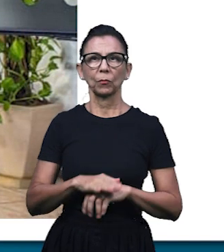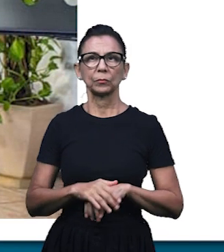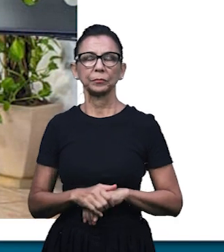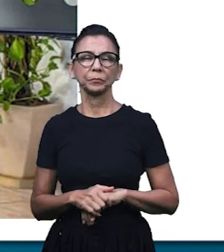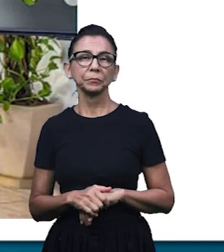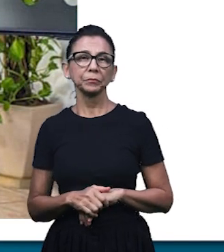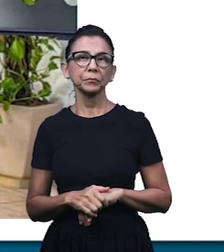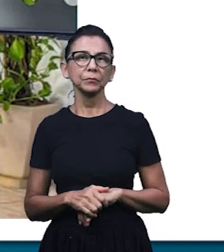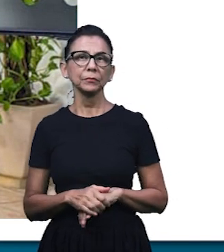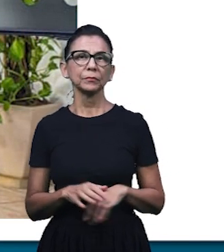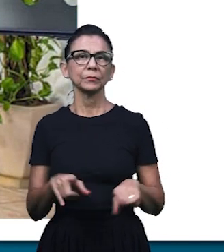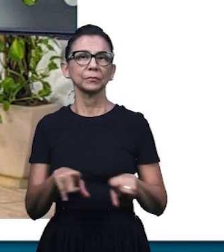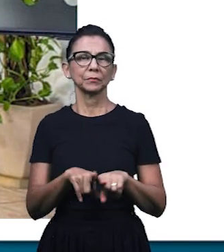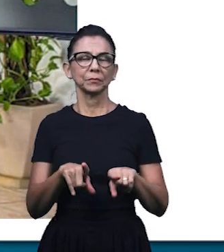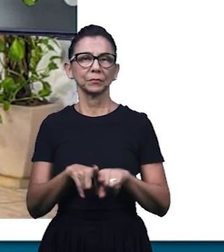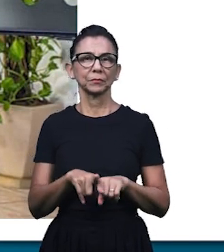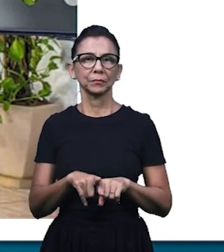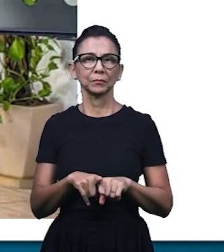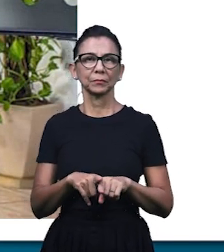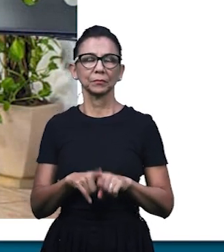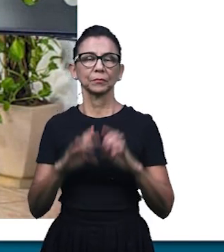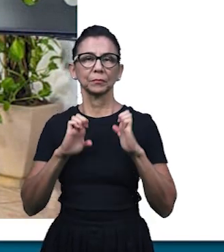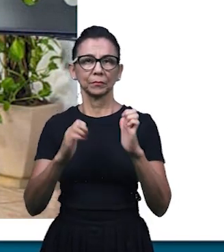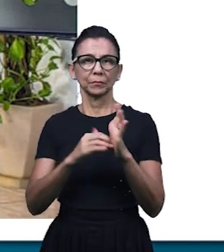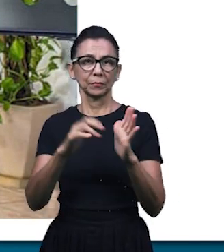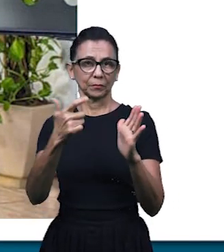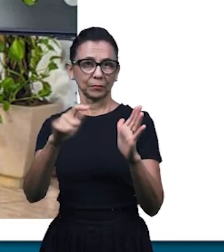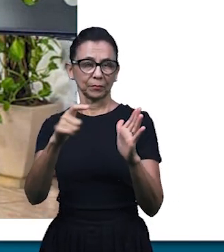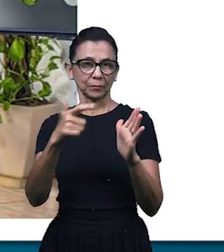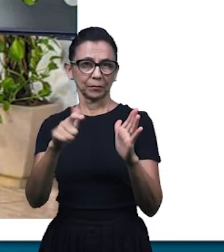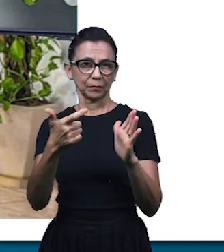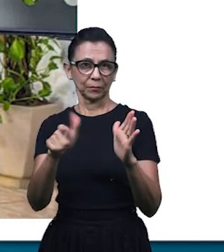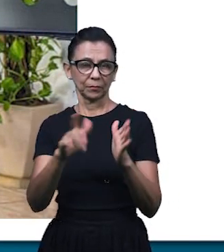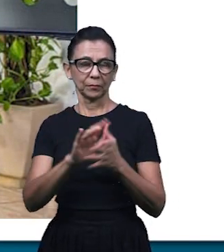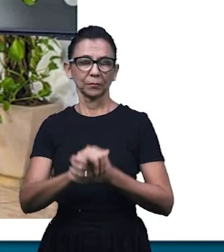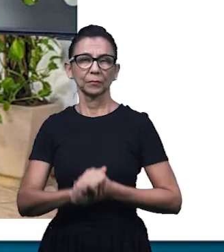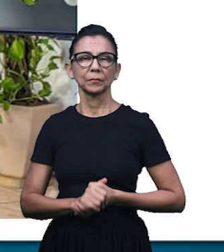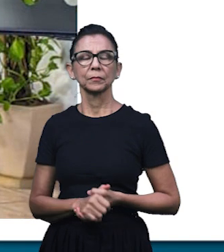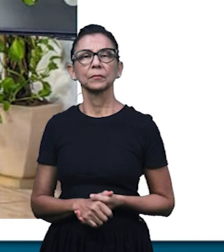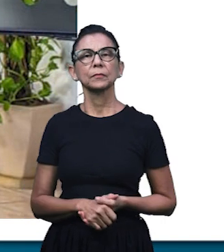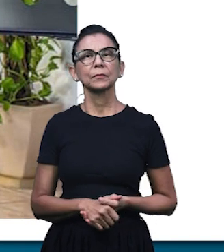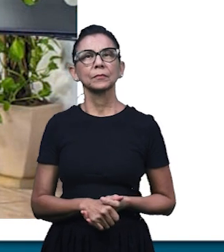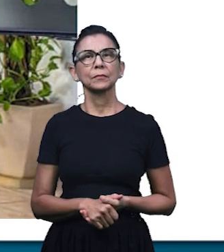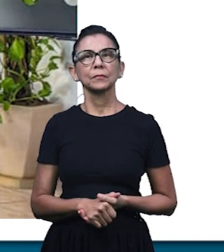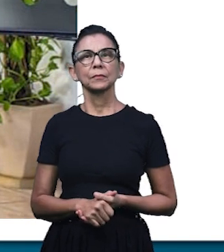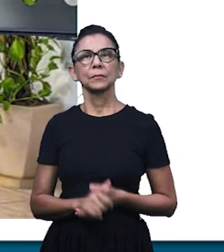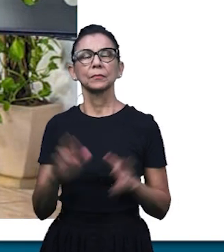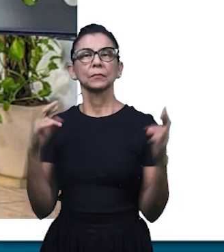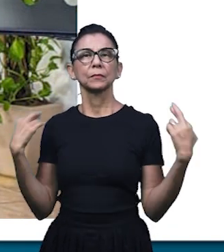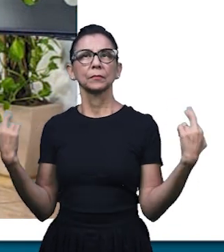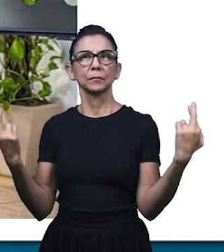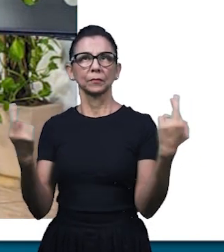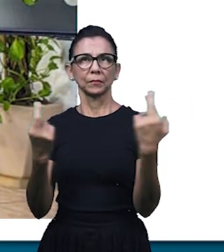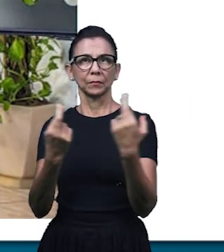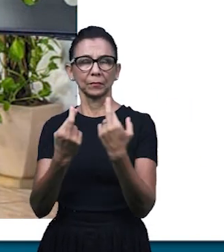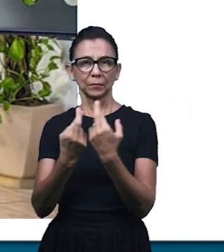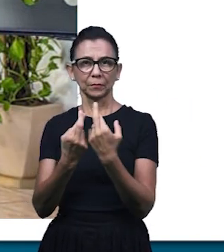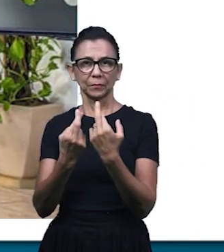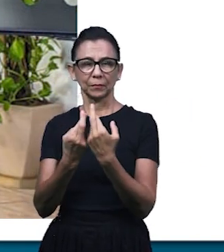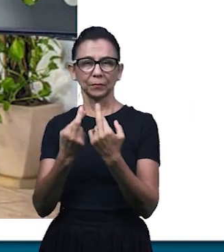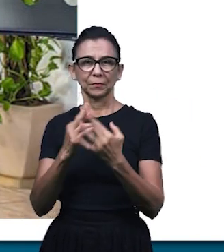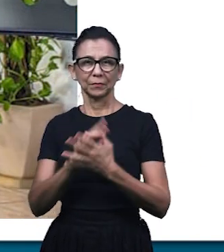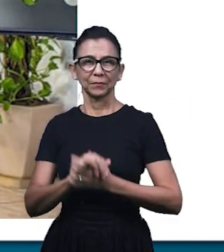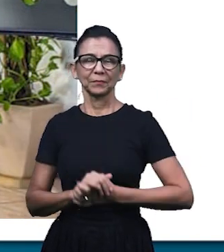estado, os jovens do Evangelho Sem Fronteiras, do noroeste de Santa Catarina, se reuniram nesse último